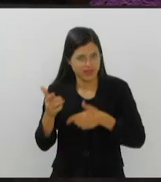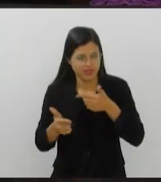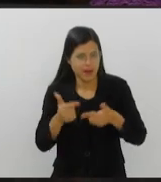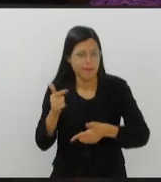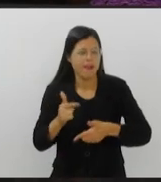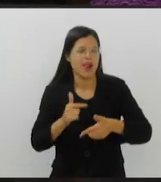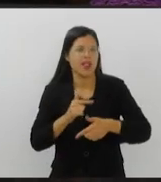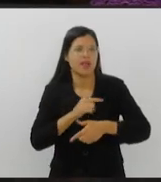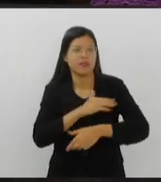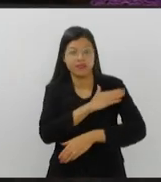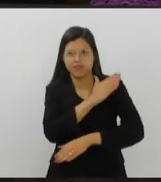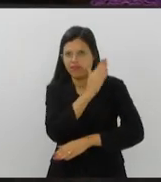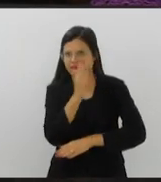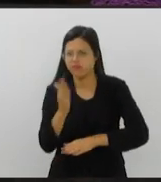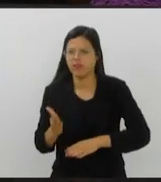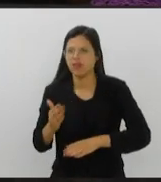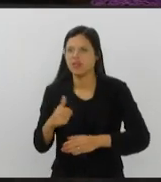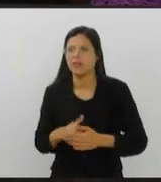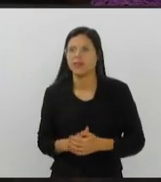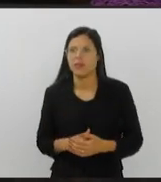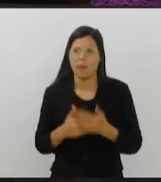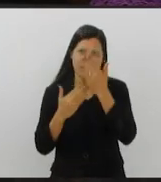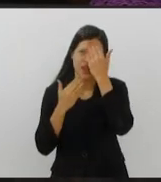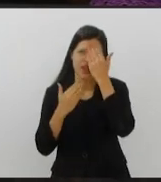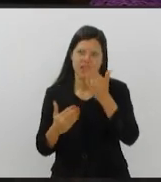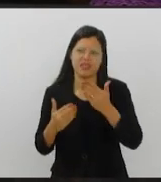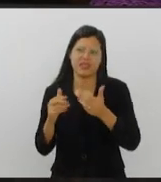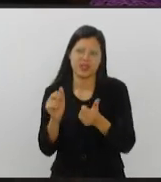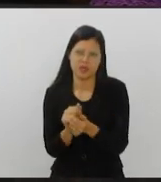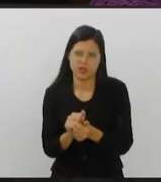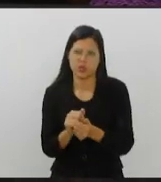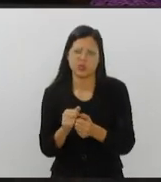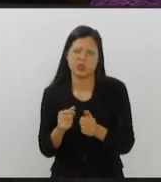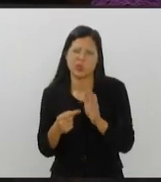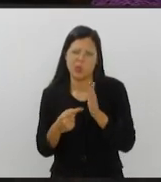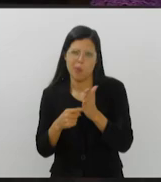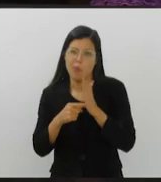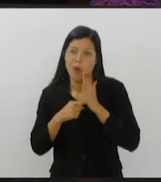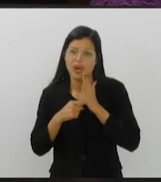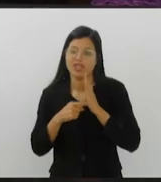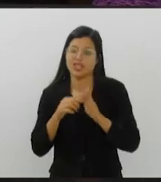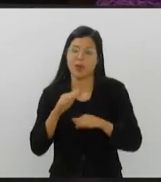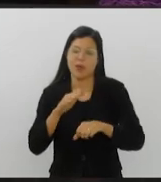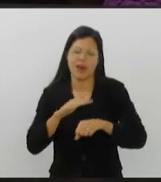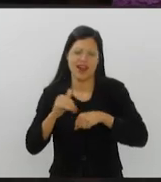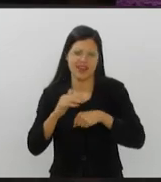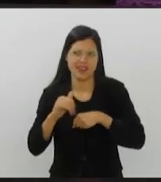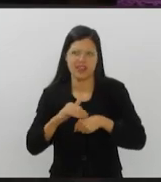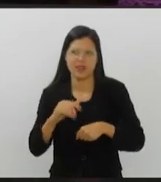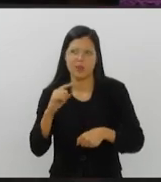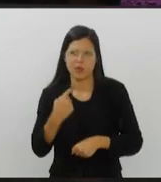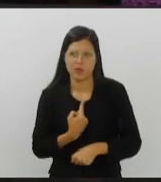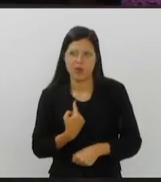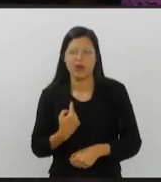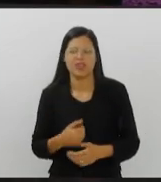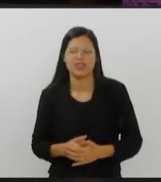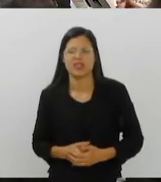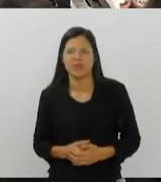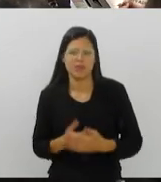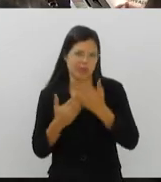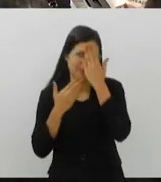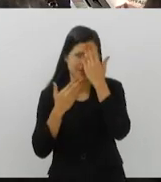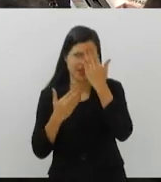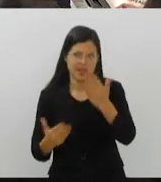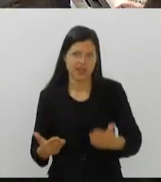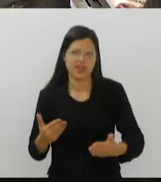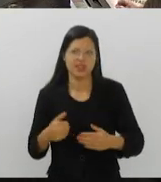trabalhando. Muito obrigado por estar aqui conosco, mostra o seu carinho por nós, e nós também temos um carinho muito especial pelo senhor. Muito obrigada